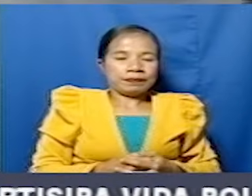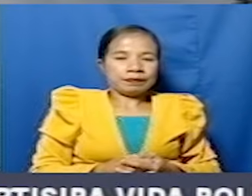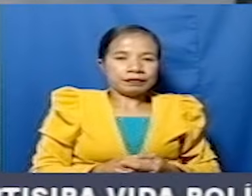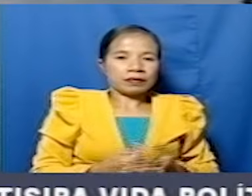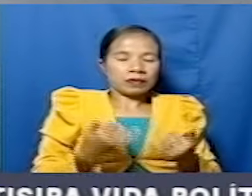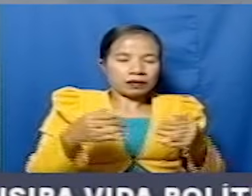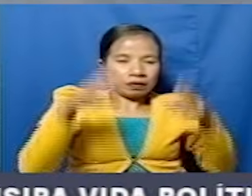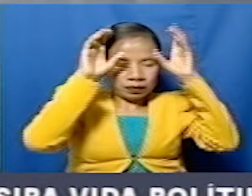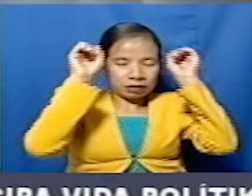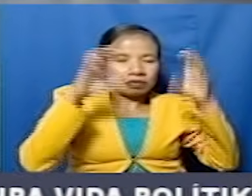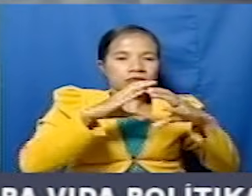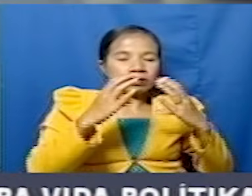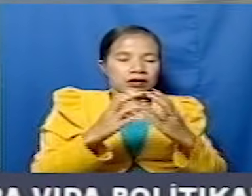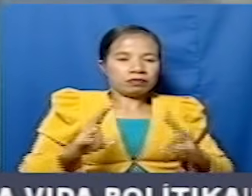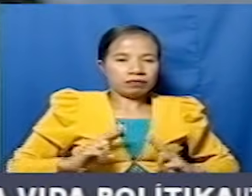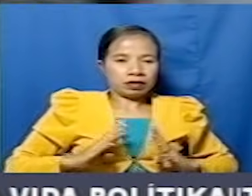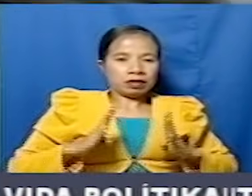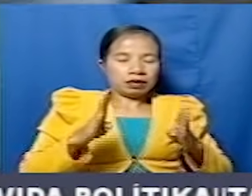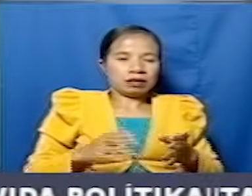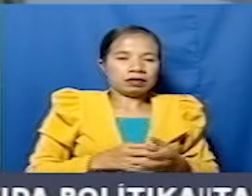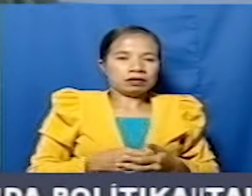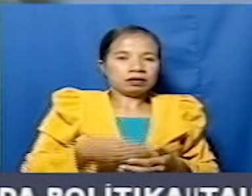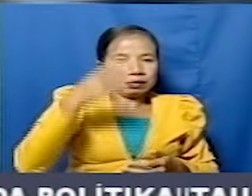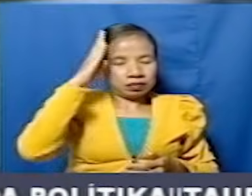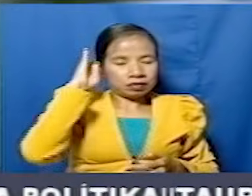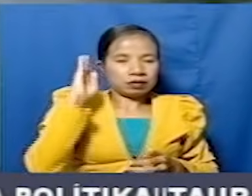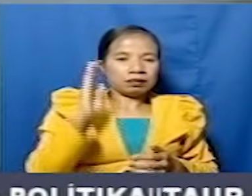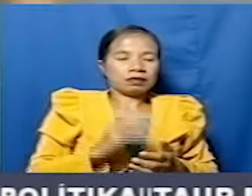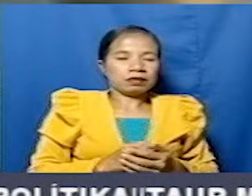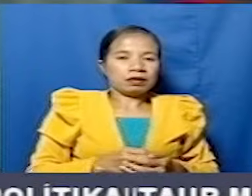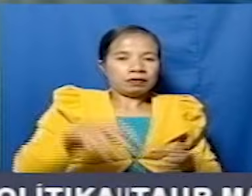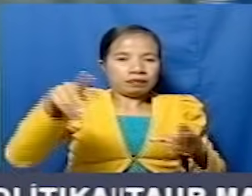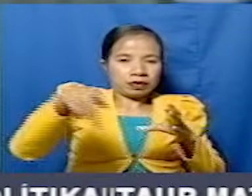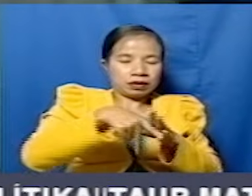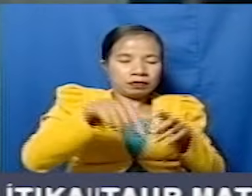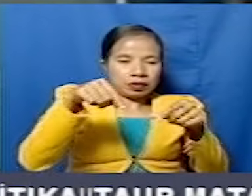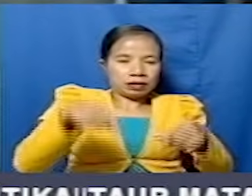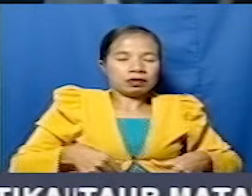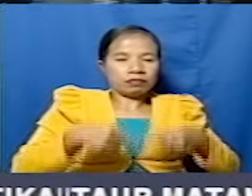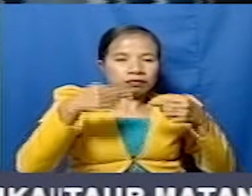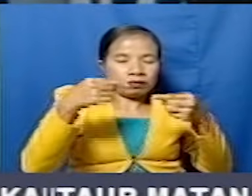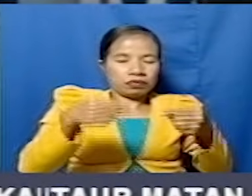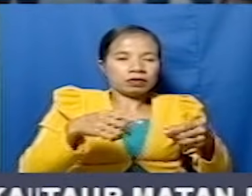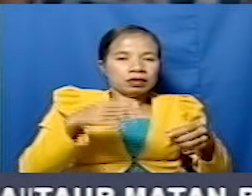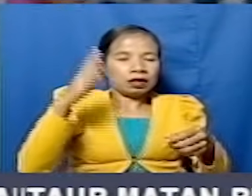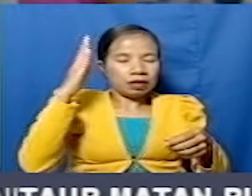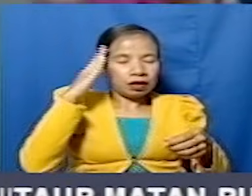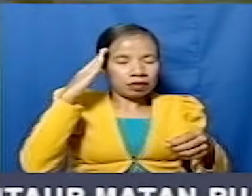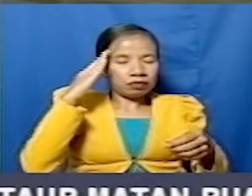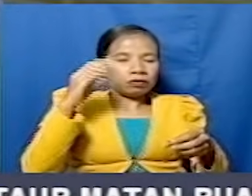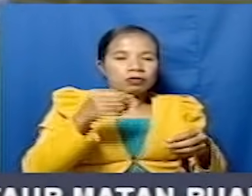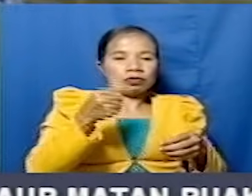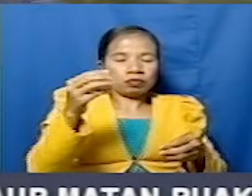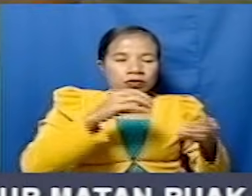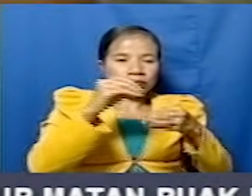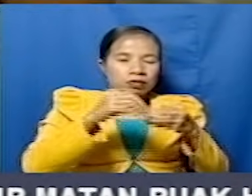Ohin, presidente do Conselho Veteranos, senhor Ria Kleman, marca uma presença e atu fotok nina perspectiva situan, konaba